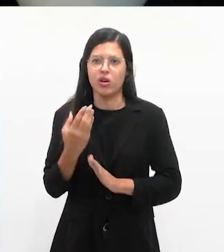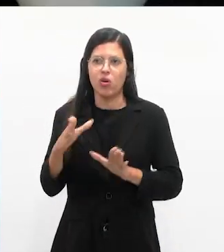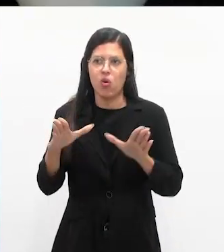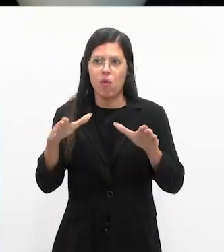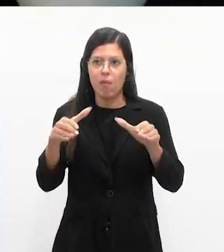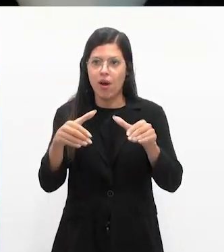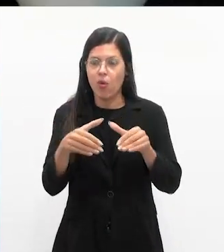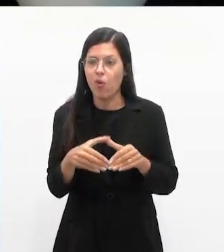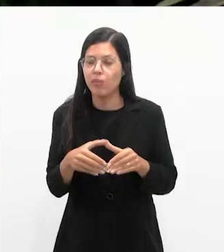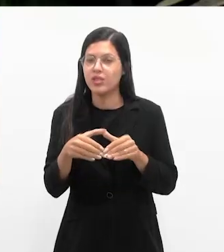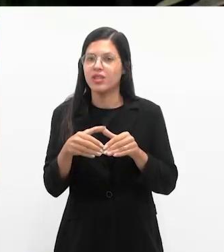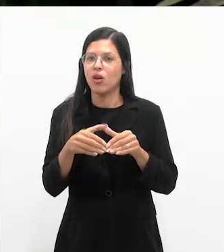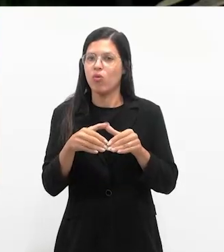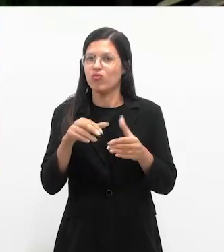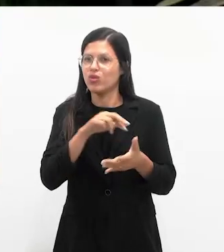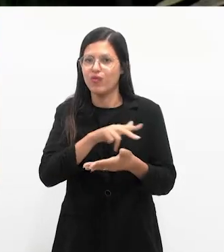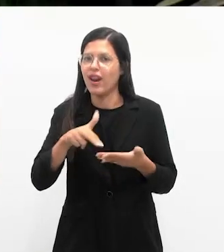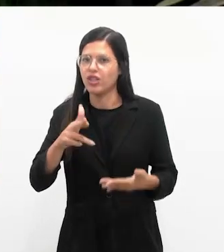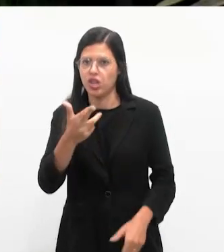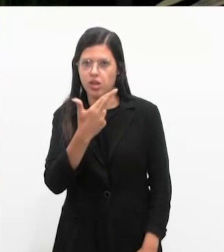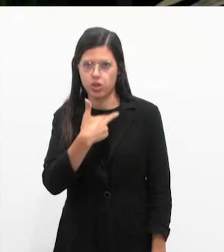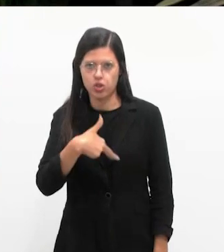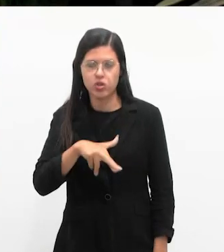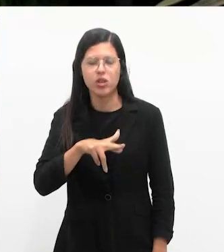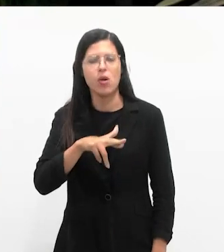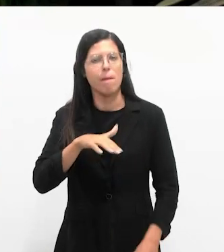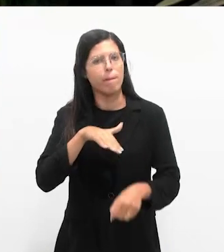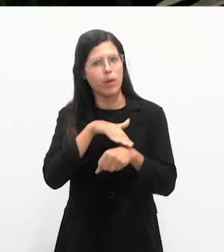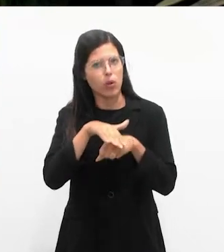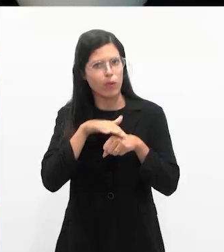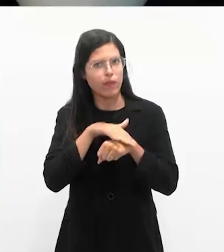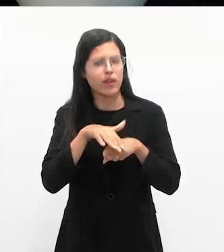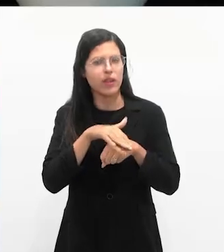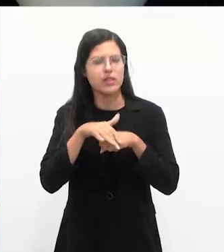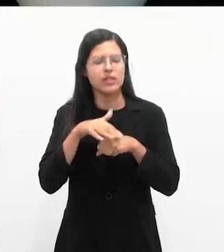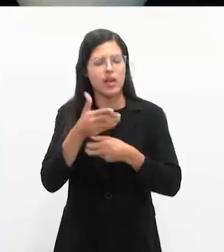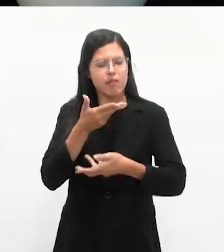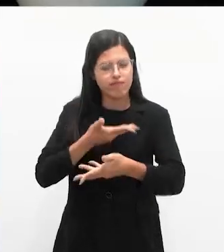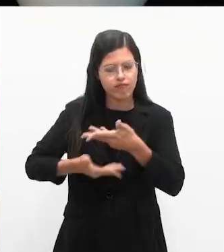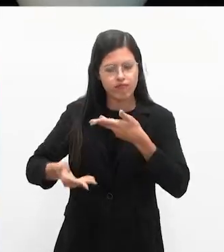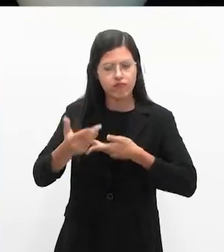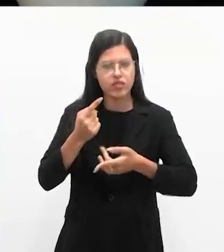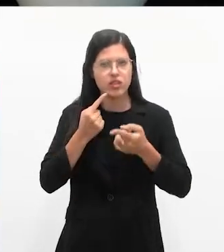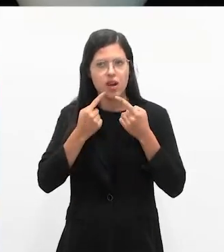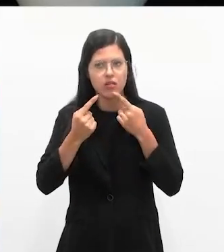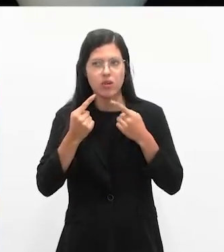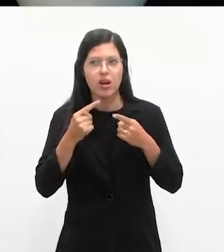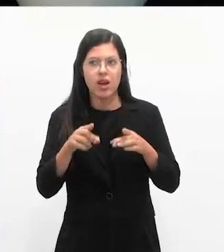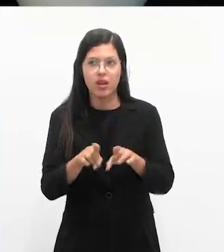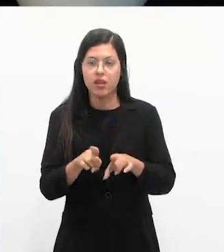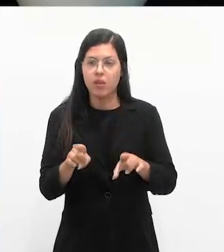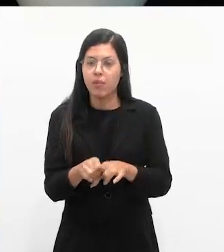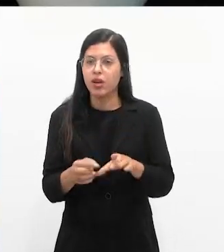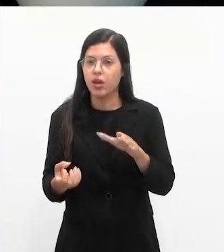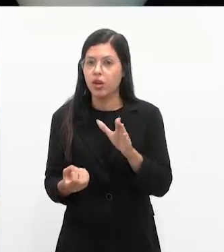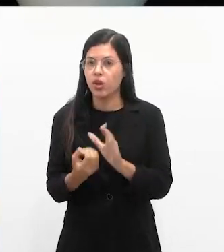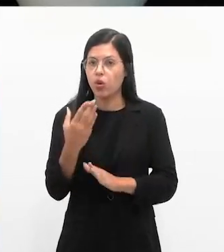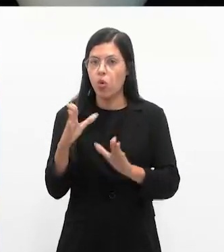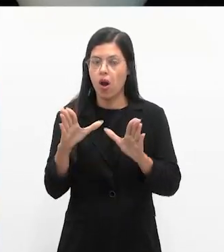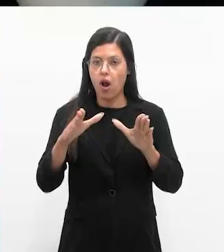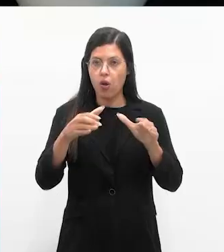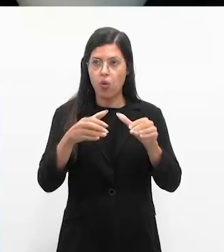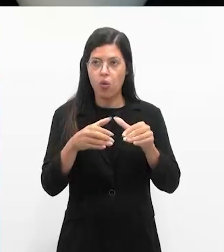comissão interreligiosa para se conversar, para se dialogar. E fundou também a comissão